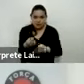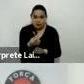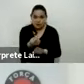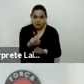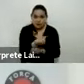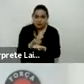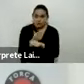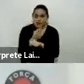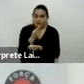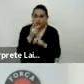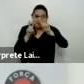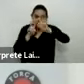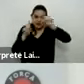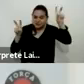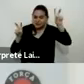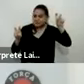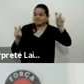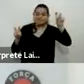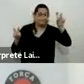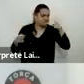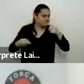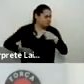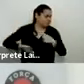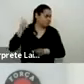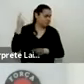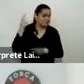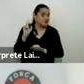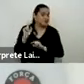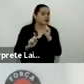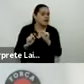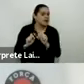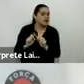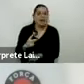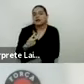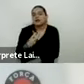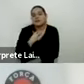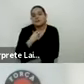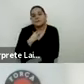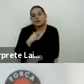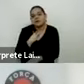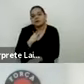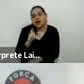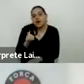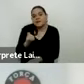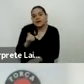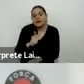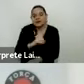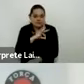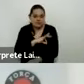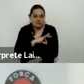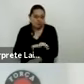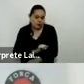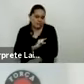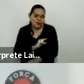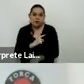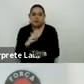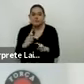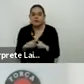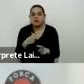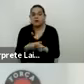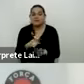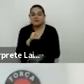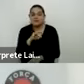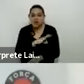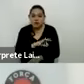o senhor Paulo Guedes, dizendo que não pôde aumentar mais o salário mínimo porque causaria desemprego